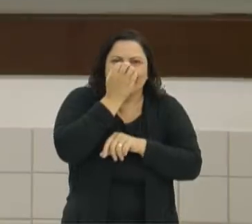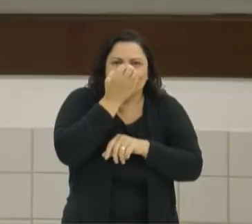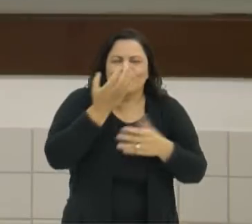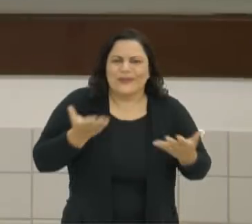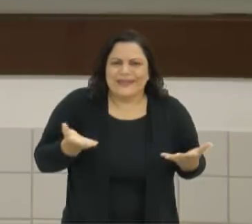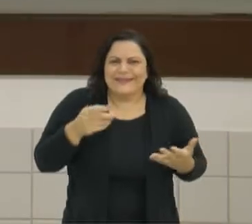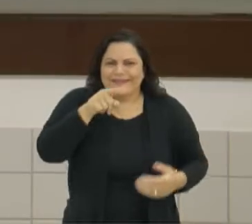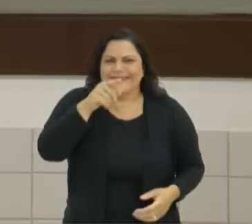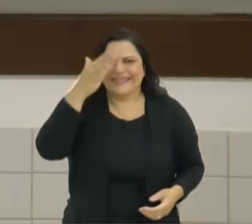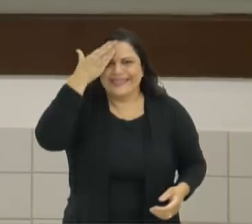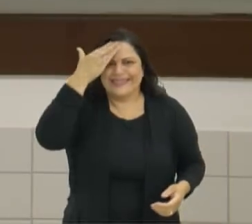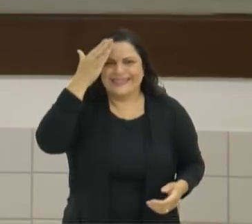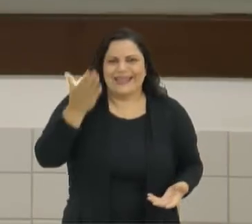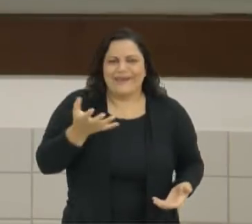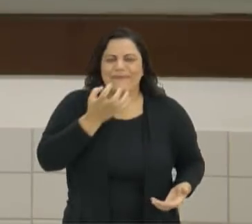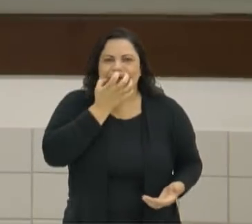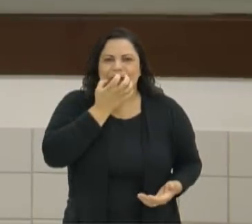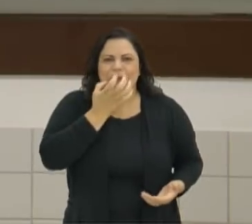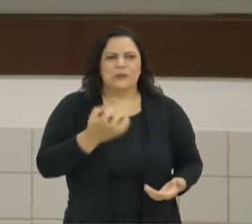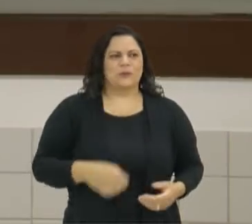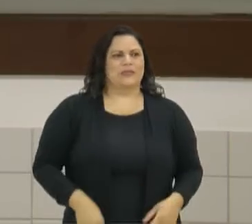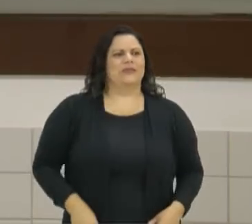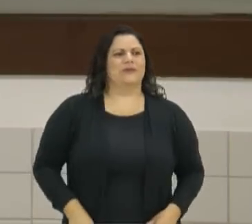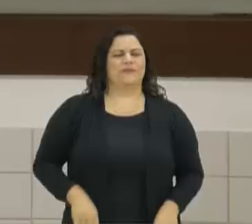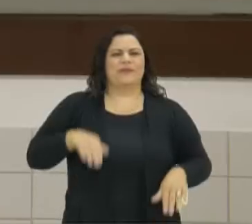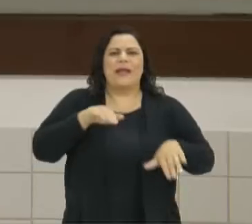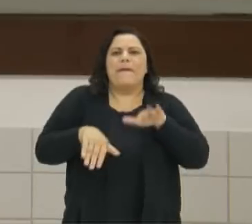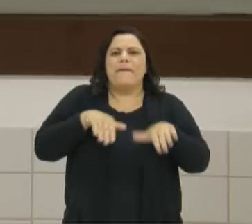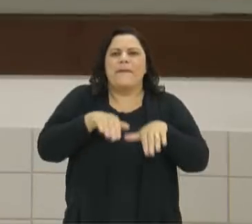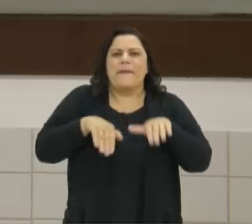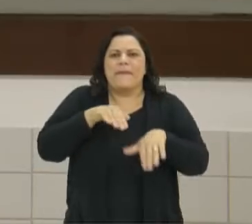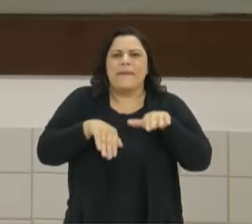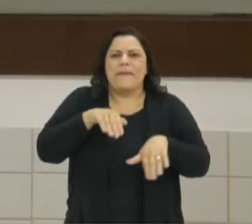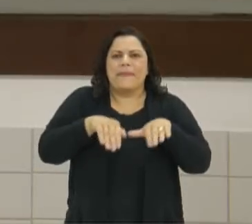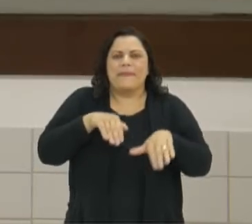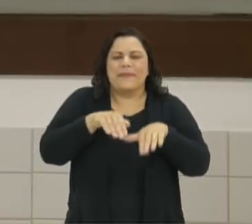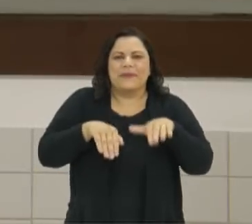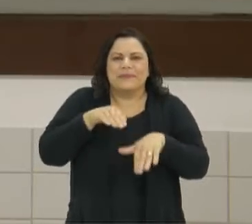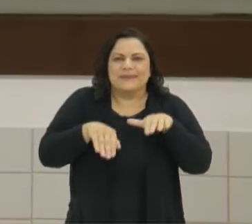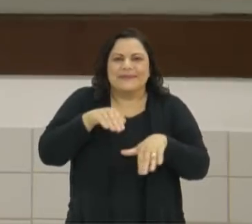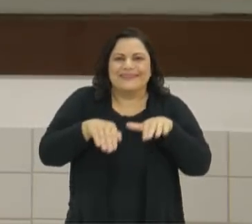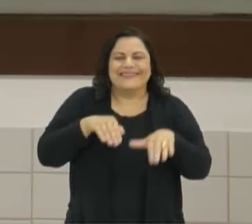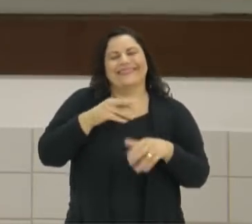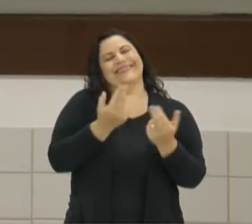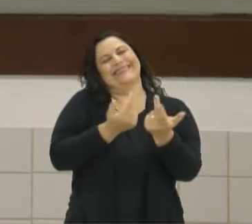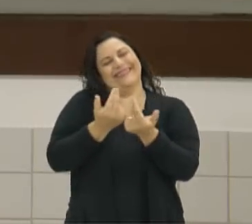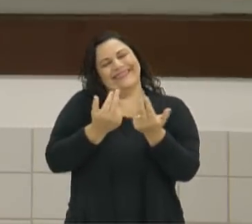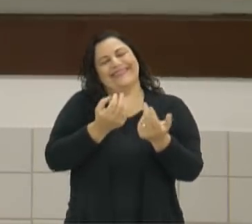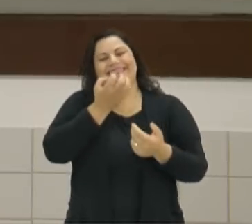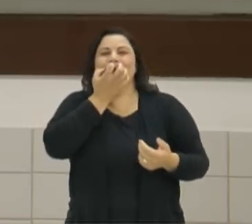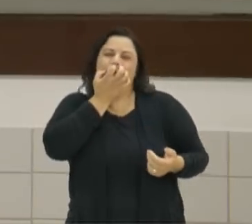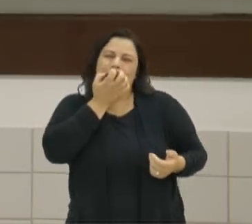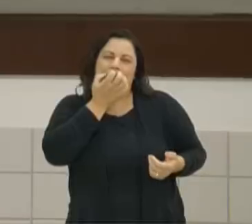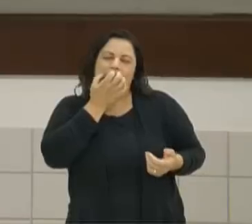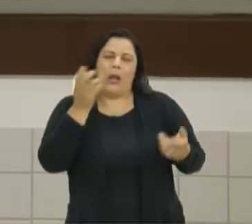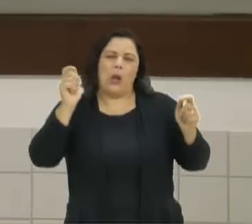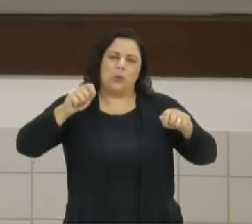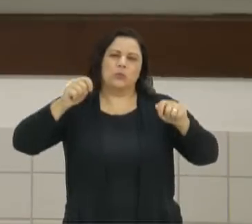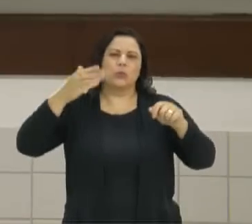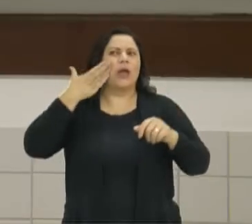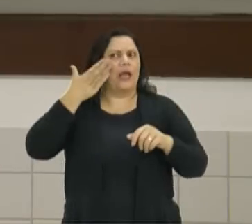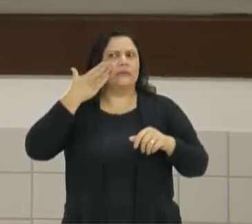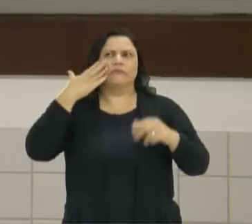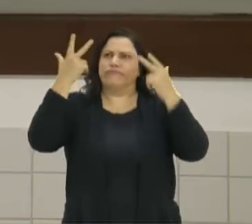sabe, né? Você vai batendo a perna, mantendo os braços dentro da água, igual os cachorros nadam. Os cachorros, eles sabem